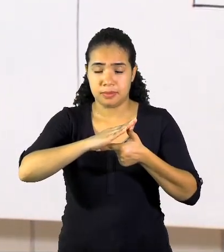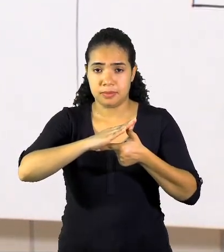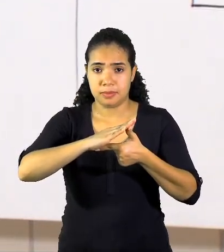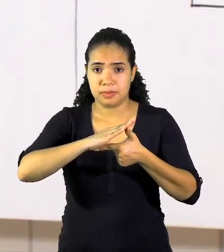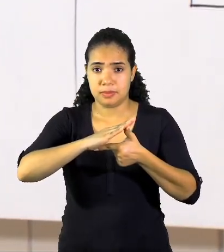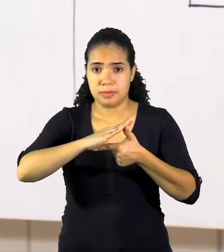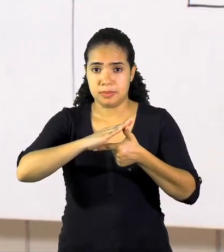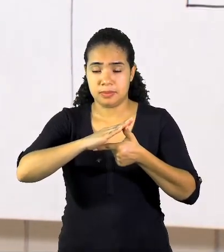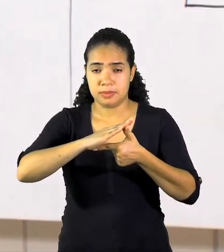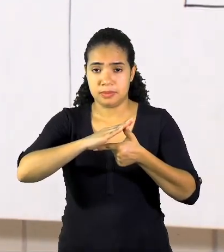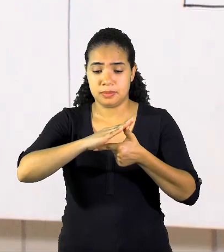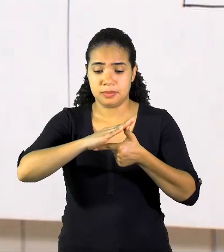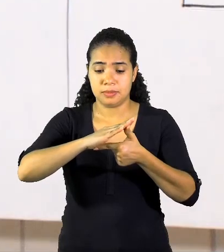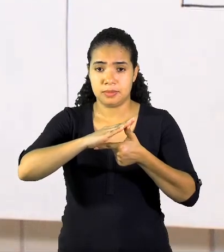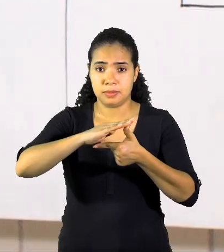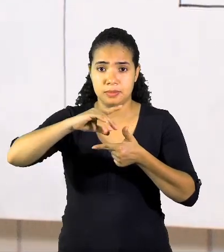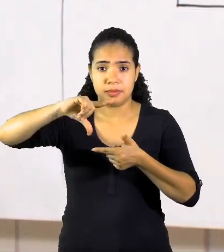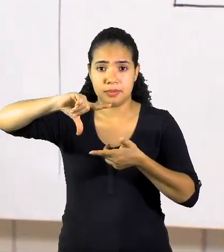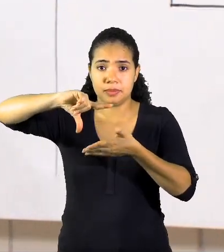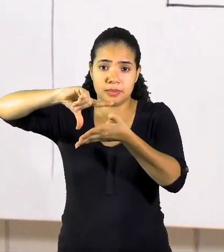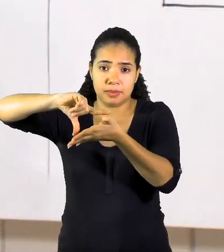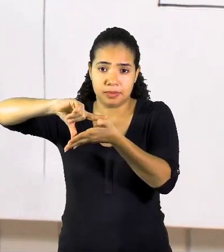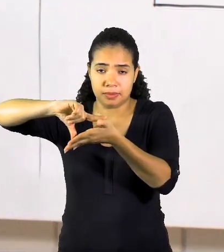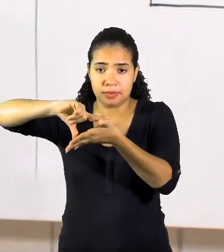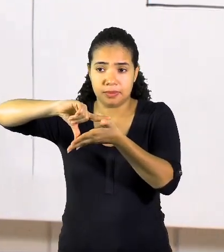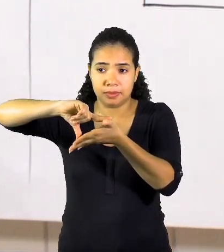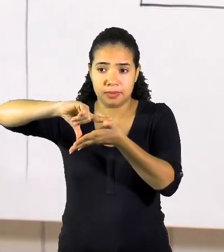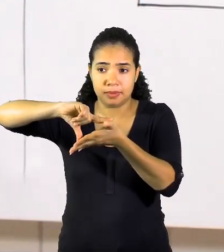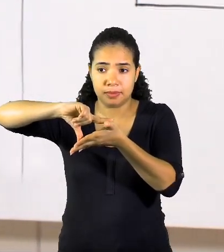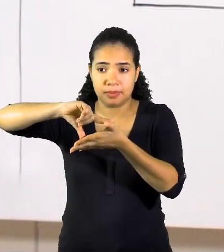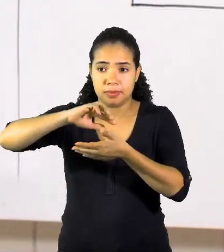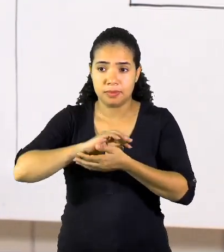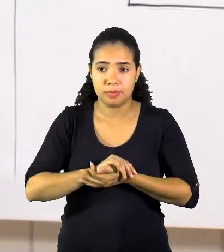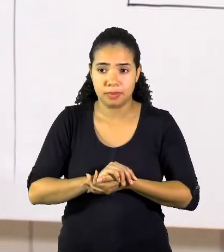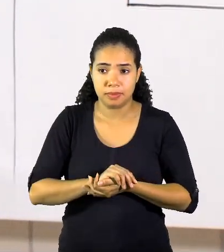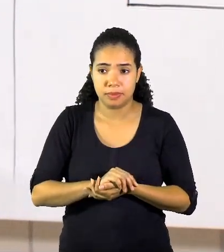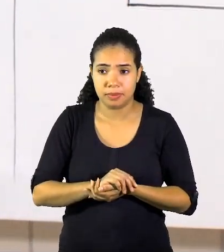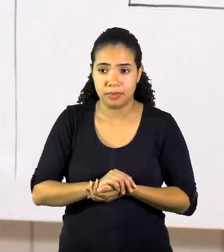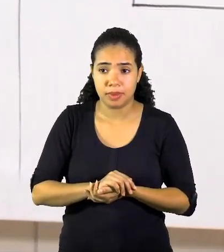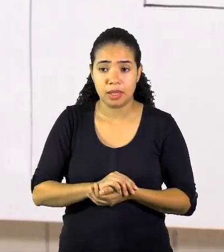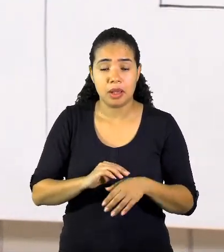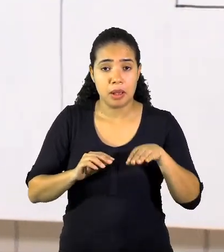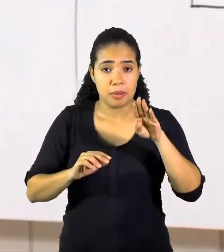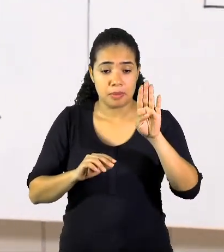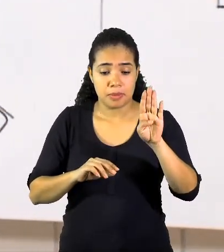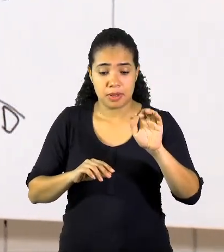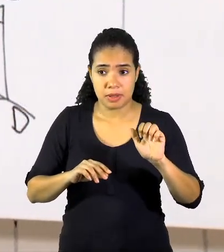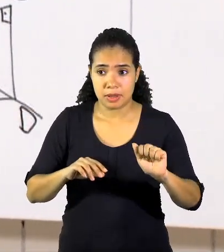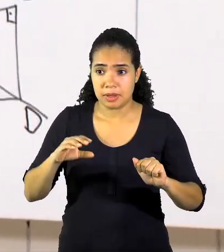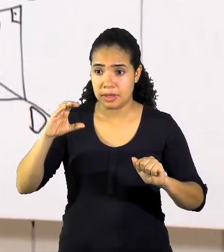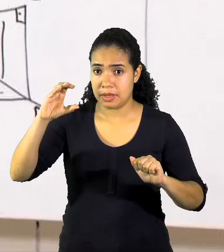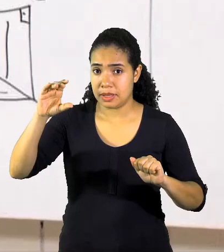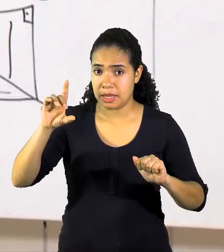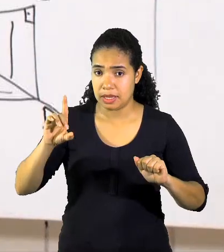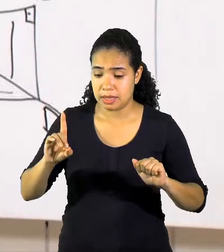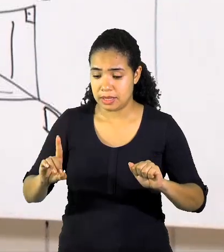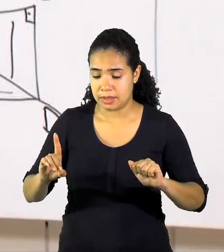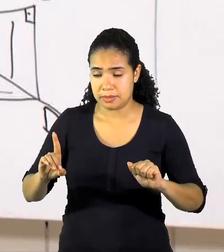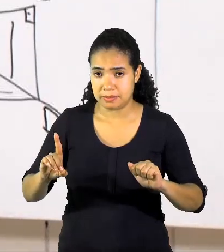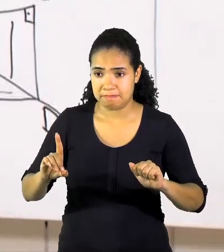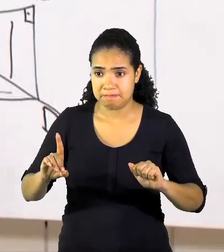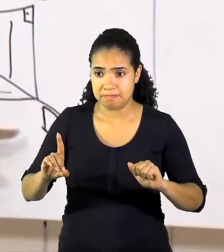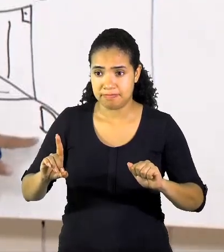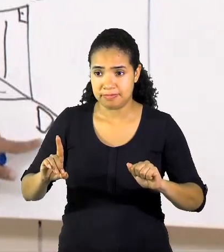A, vértice B, vértice C e vértice D. Eu tenho quais triângulos?